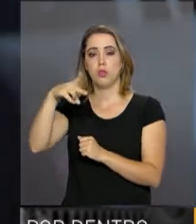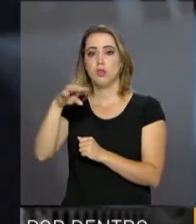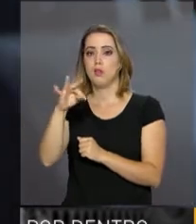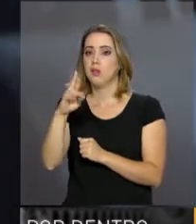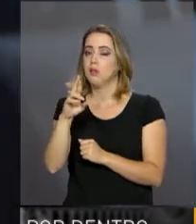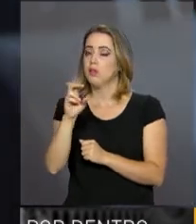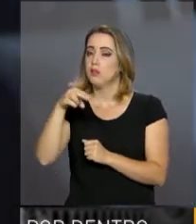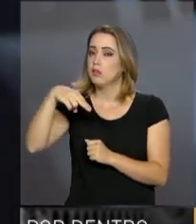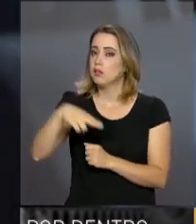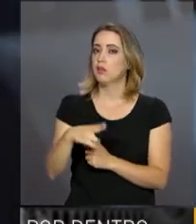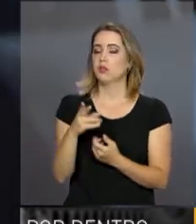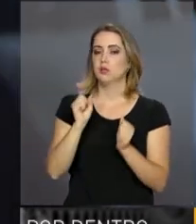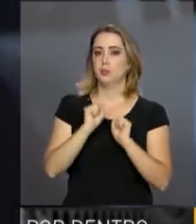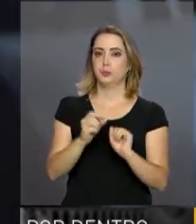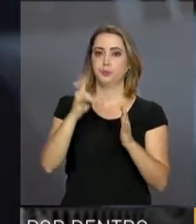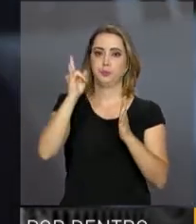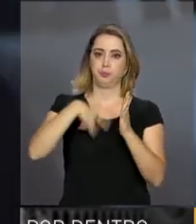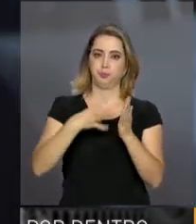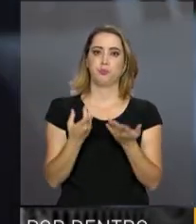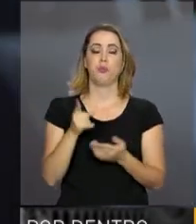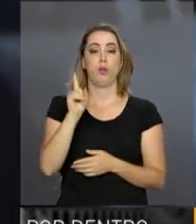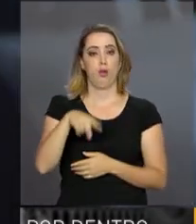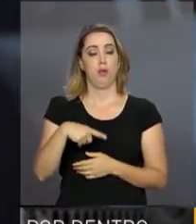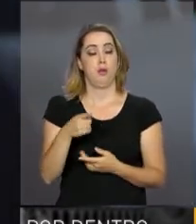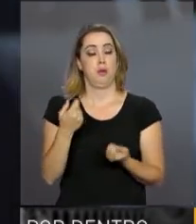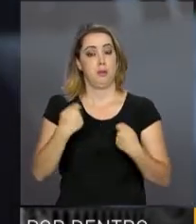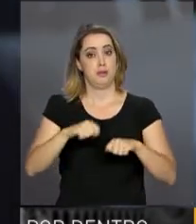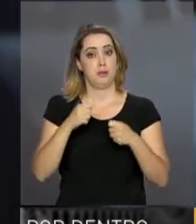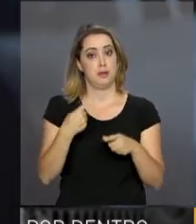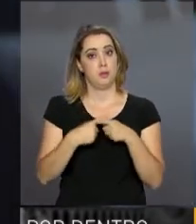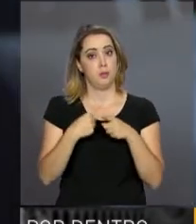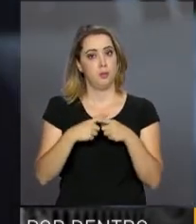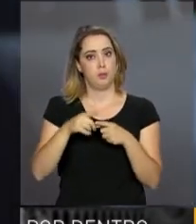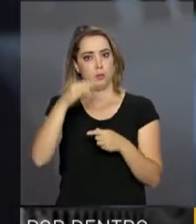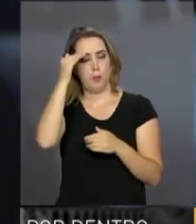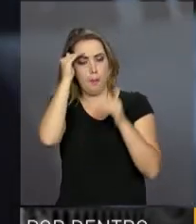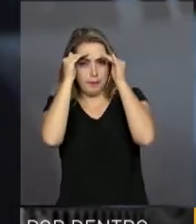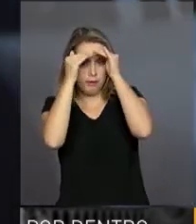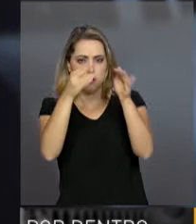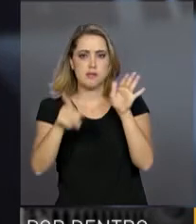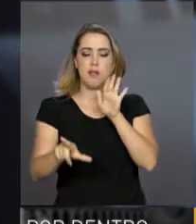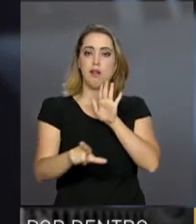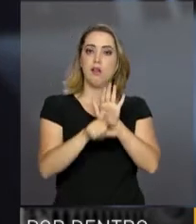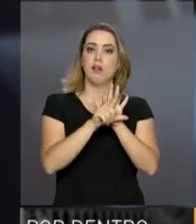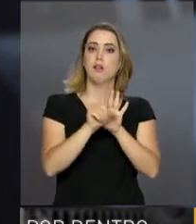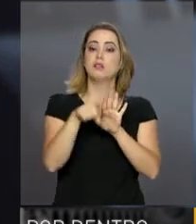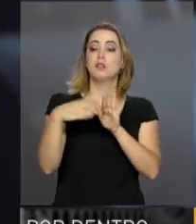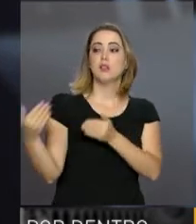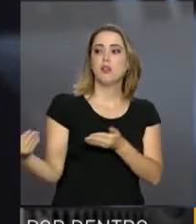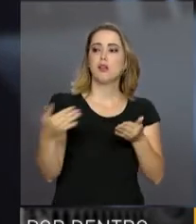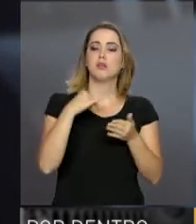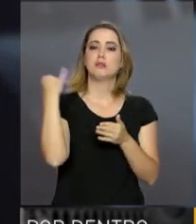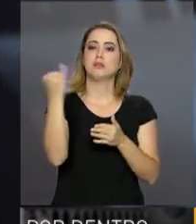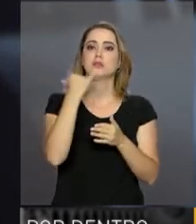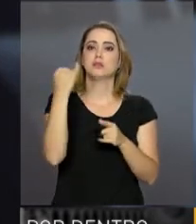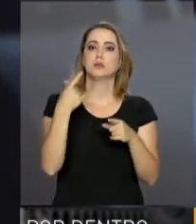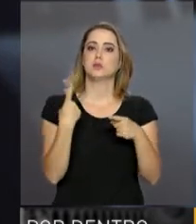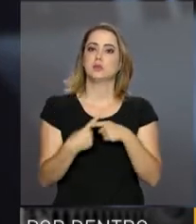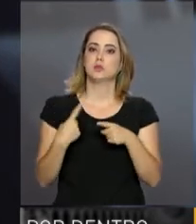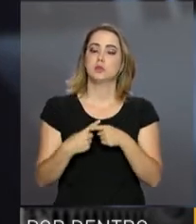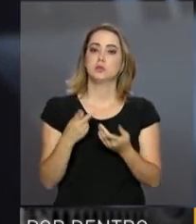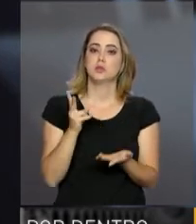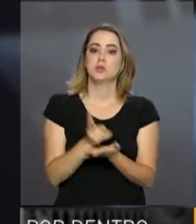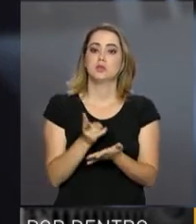laudo. O exame, ele é obrigatório em razão da lei e sua importância vem na medida em que, apesar de